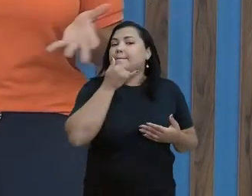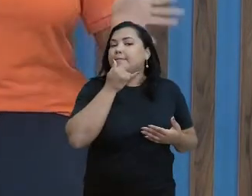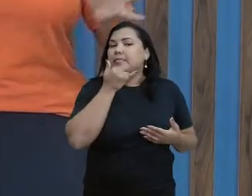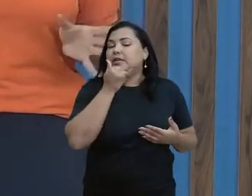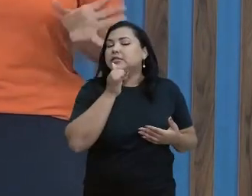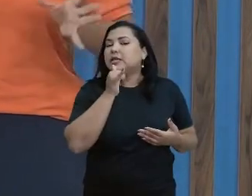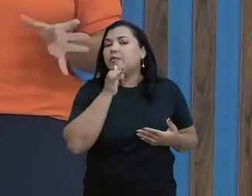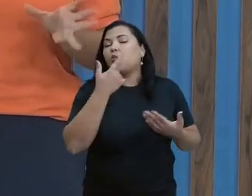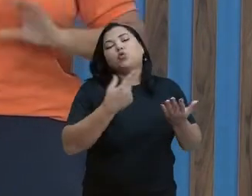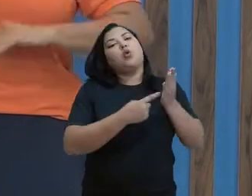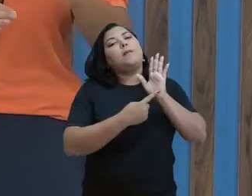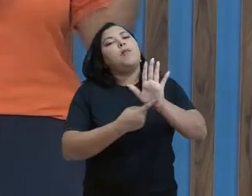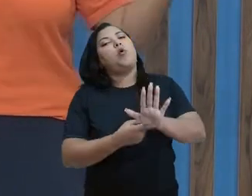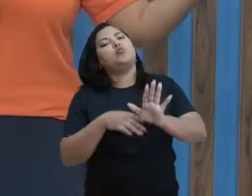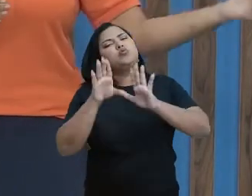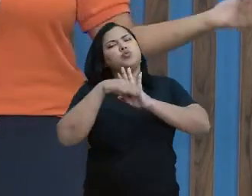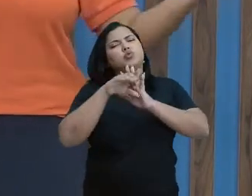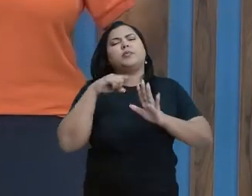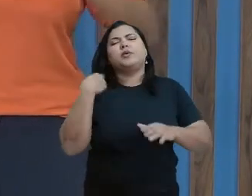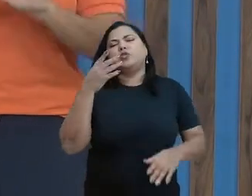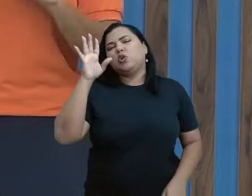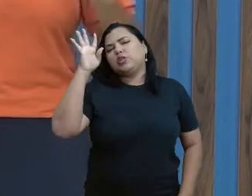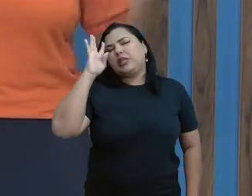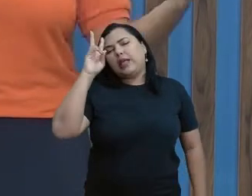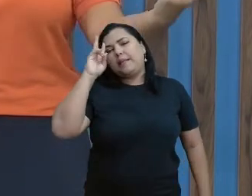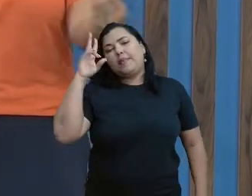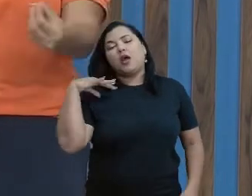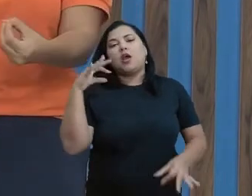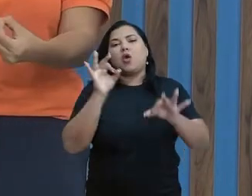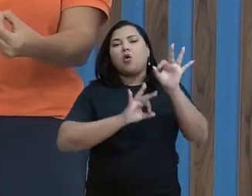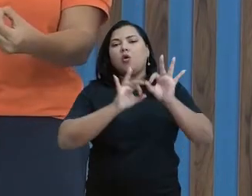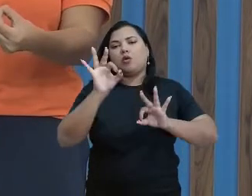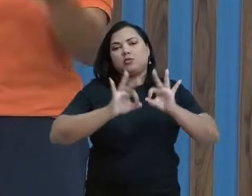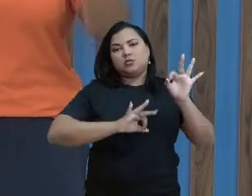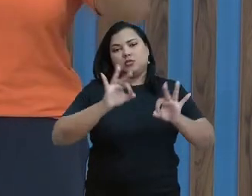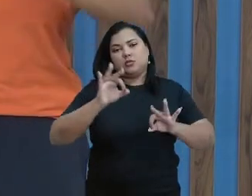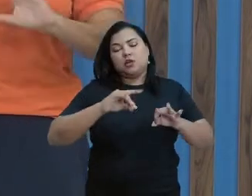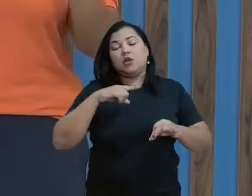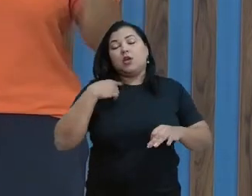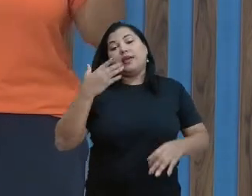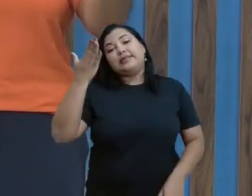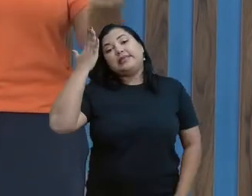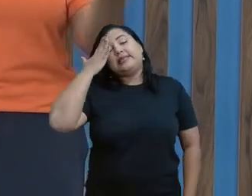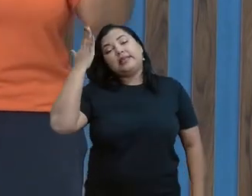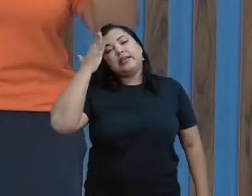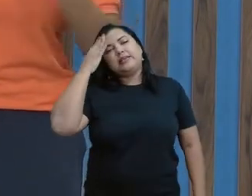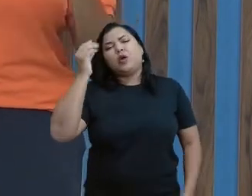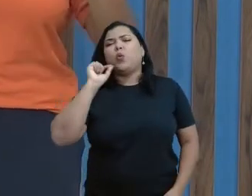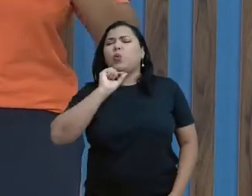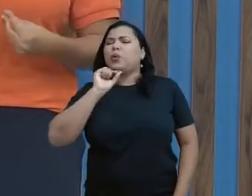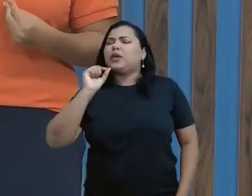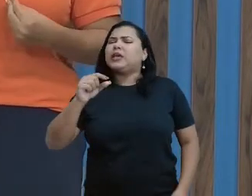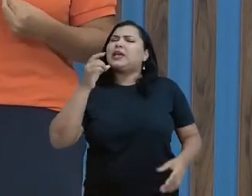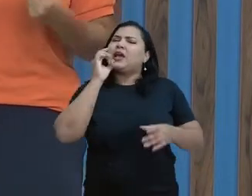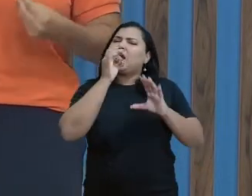conceitos, é para que a gente possa relembrar e construir, a gente entender o que cada palavra do